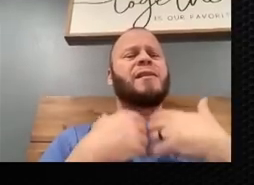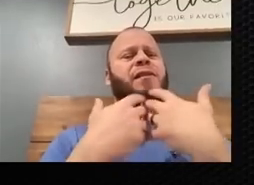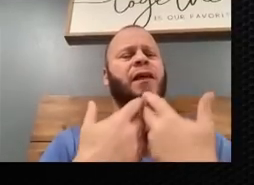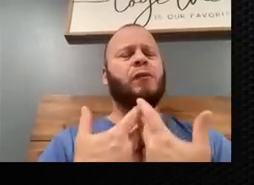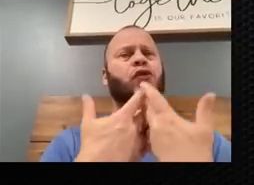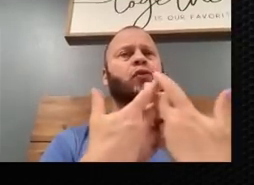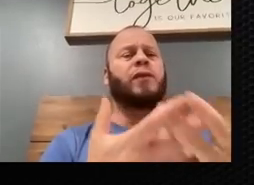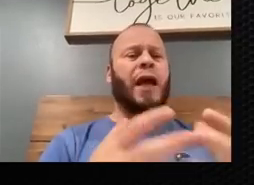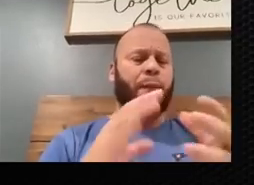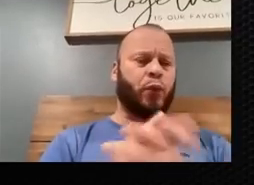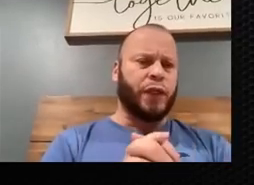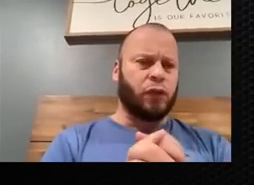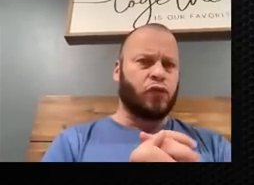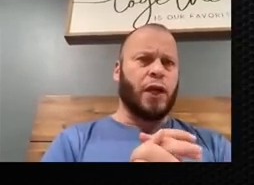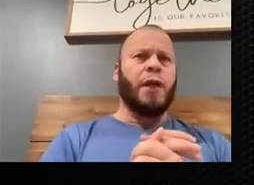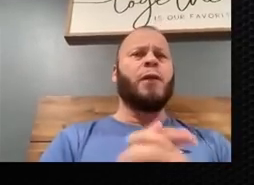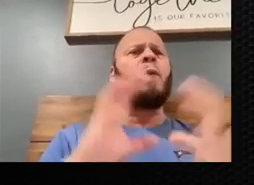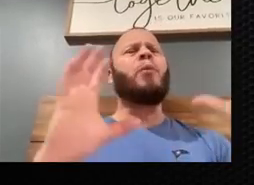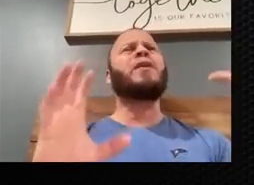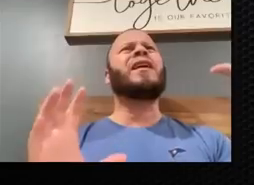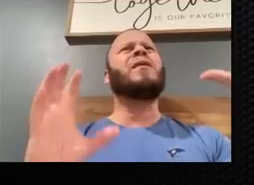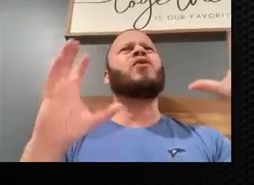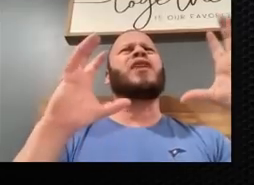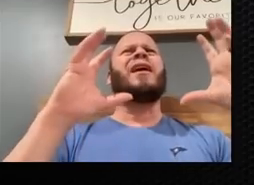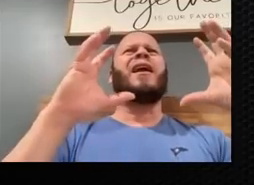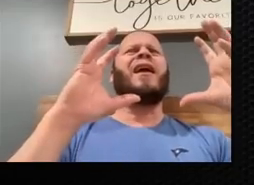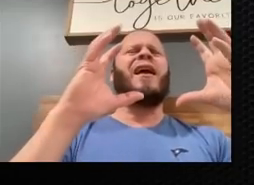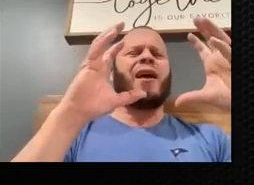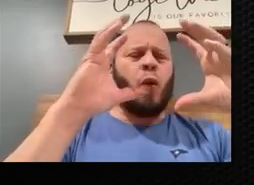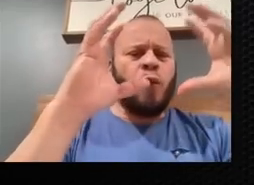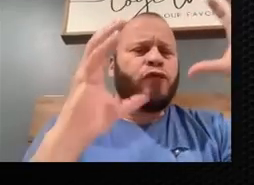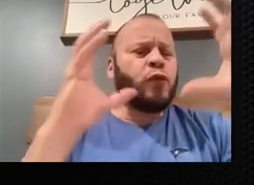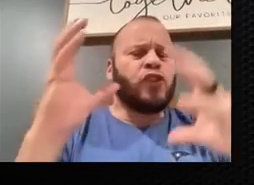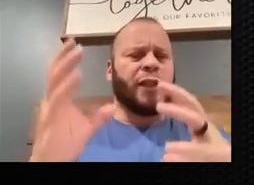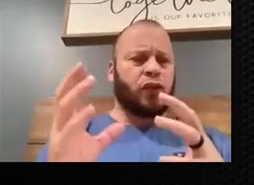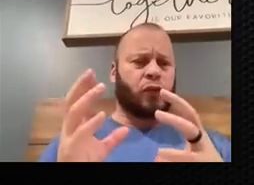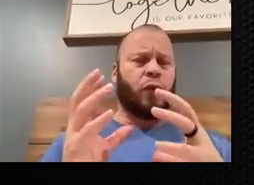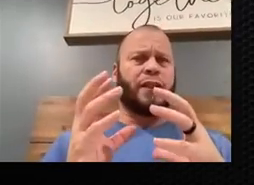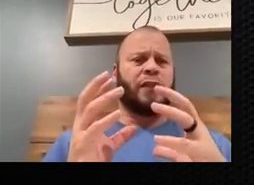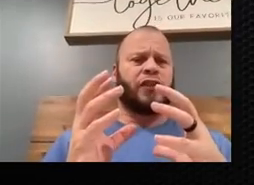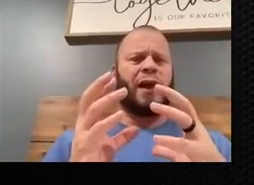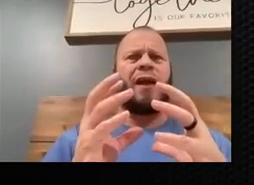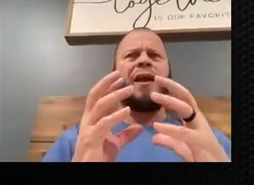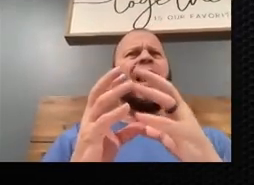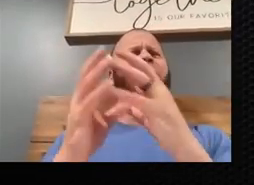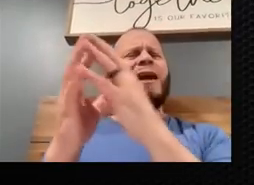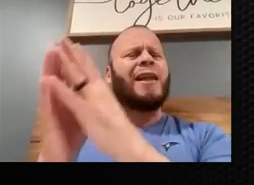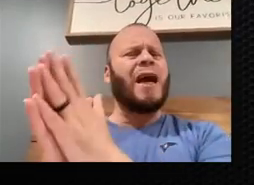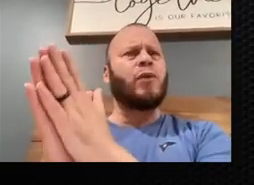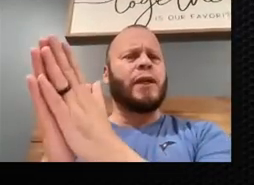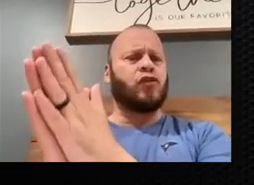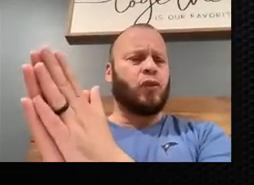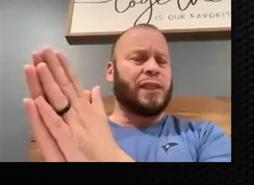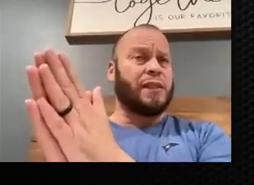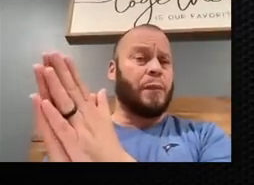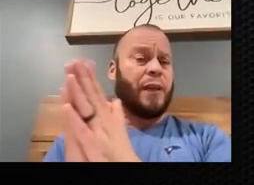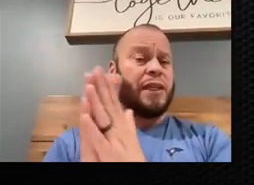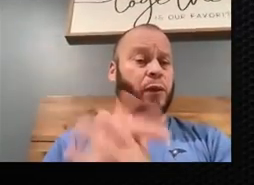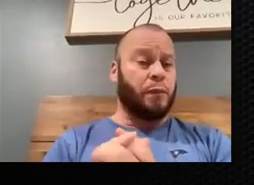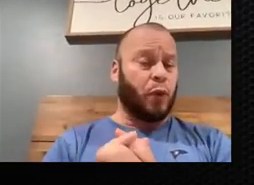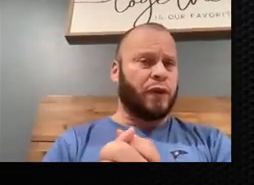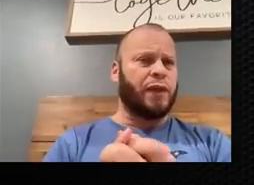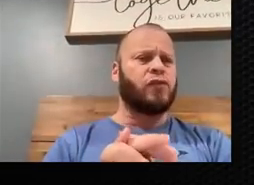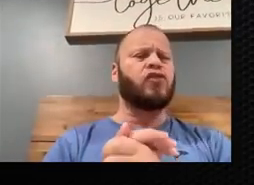precisamos lutar por isso. Não podemos confundir as coisas, né? É claro que as outras